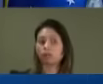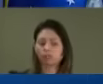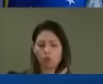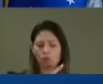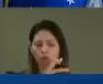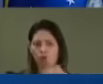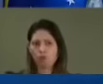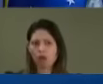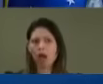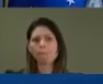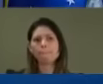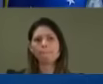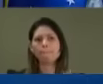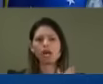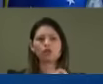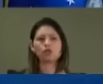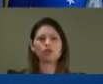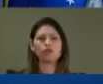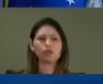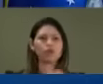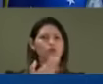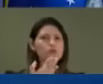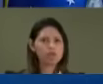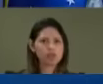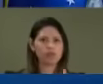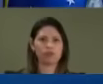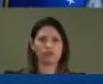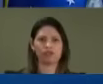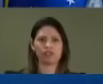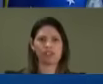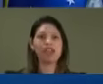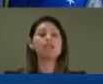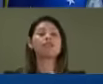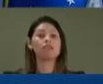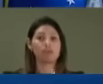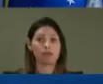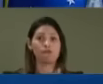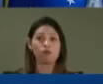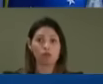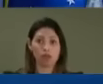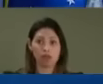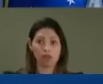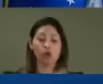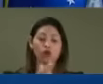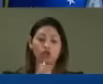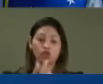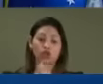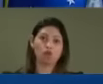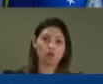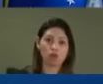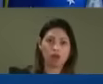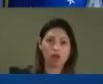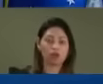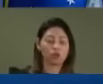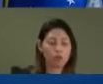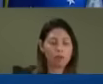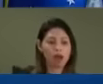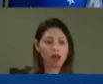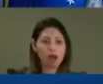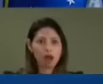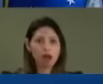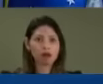totalizaram mais de 98 bilhões de reais. E o crédito para o agronegócio